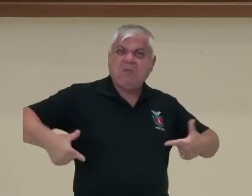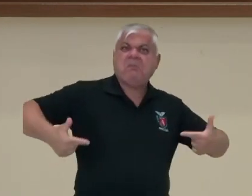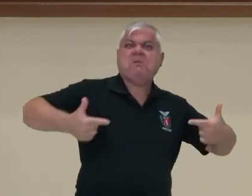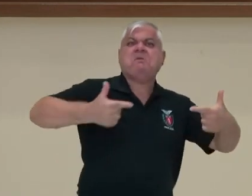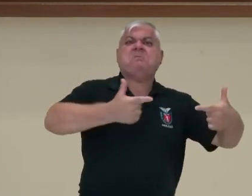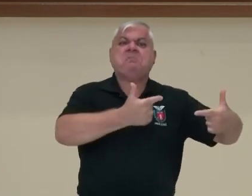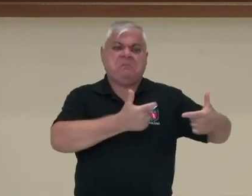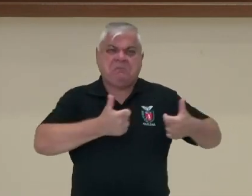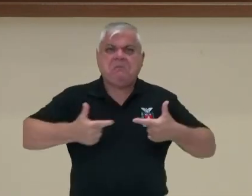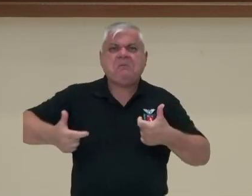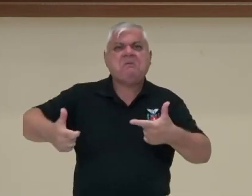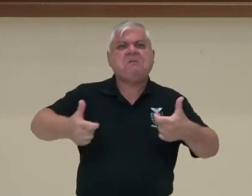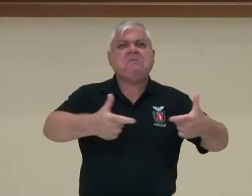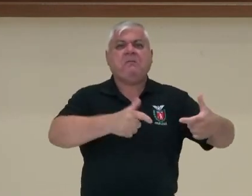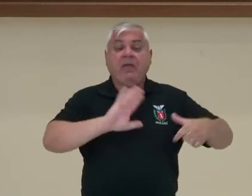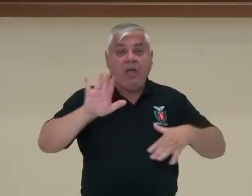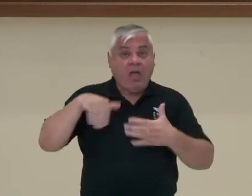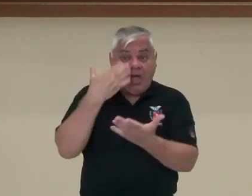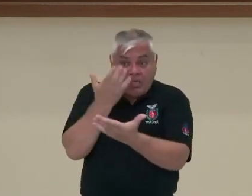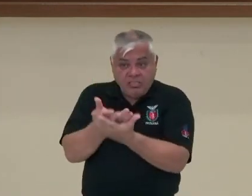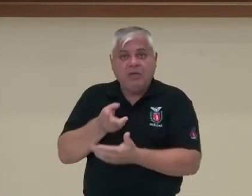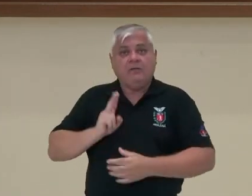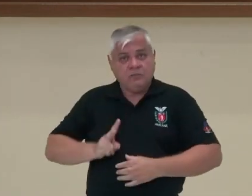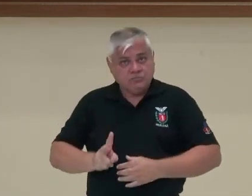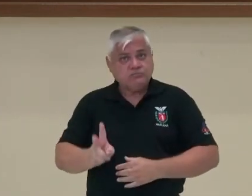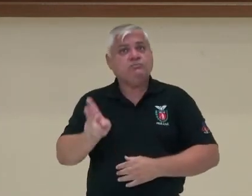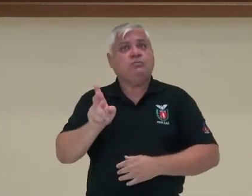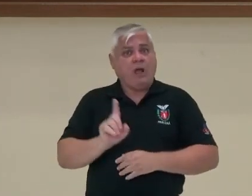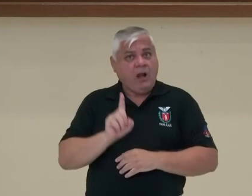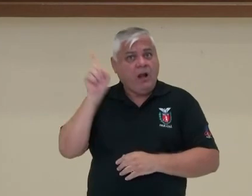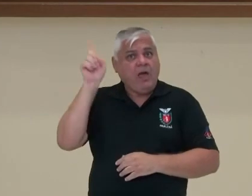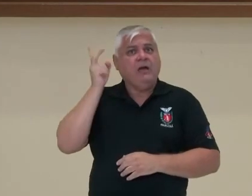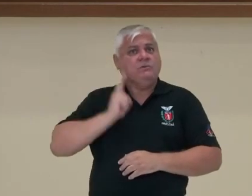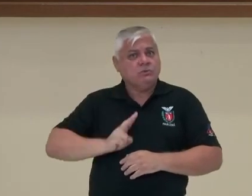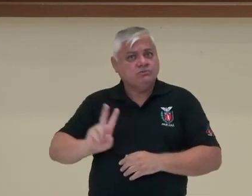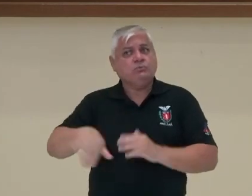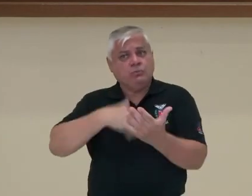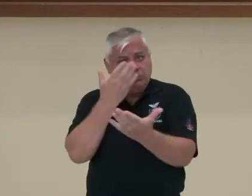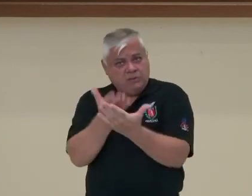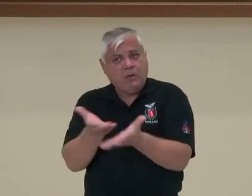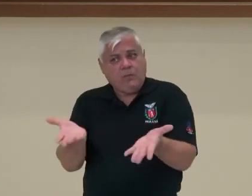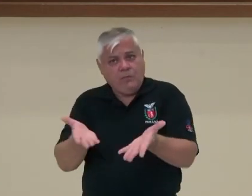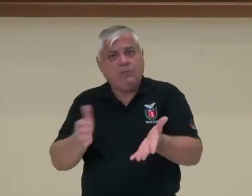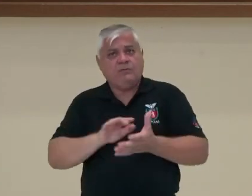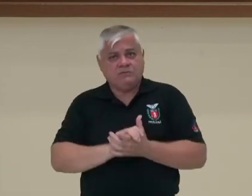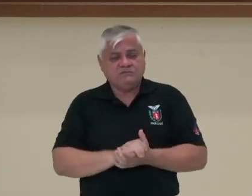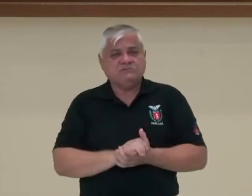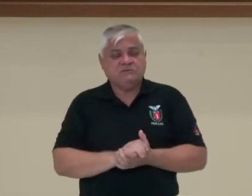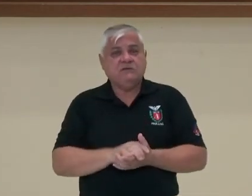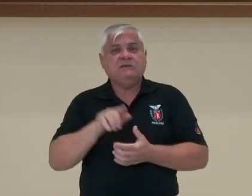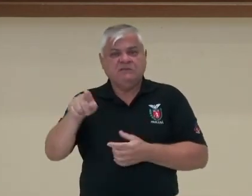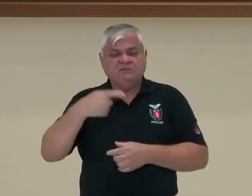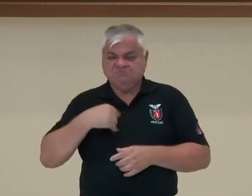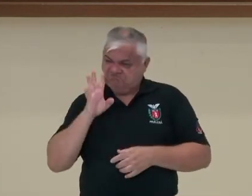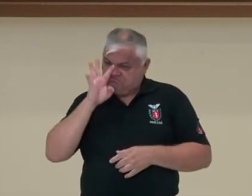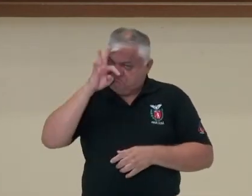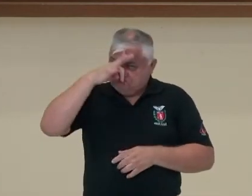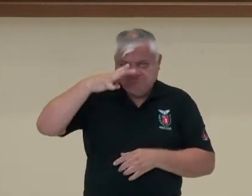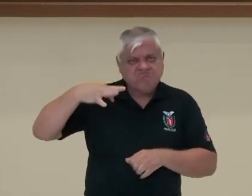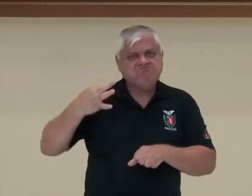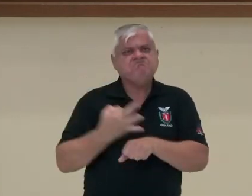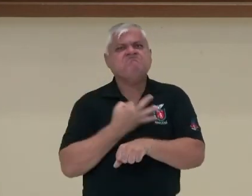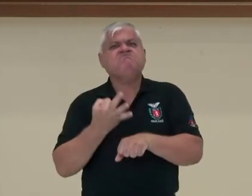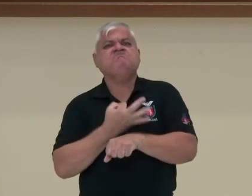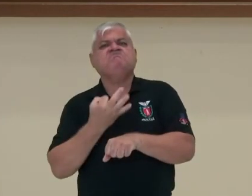resistam até hoje, porque eles conseguem manter a sua cultura. Tá? Essa foi a forma de resistência que eles